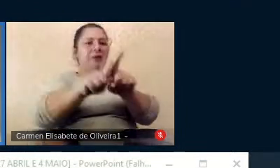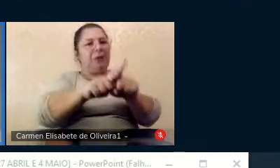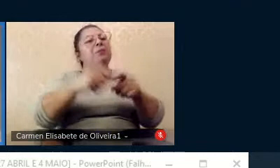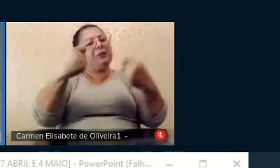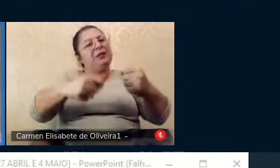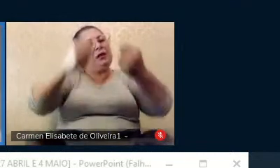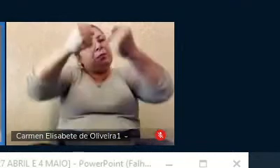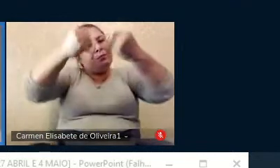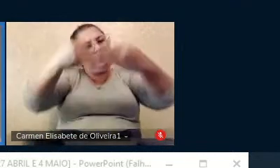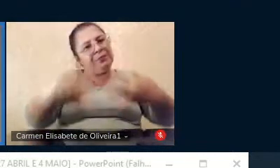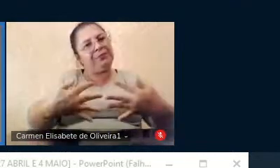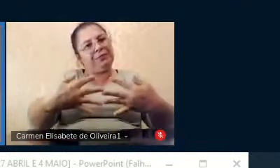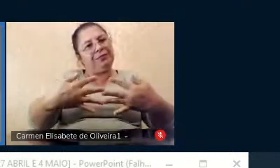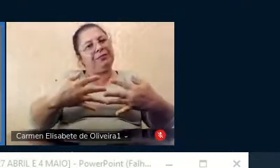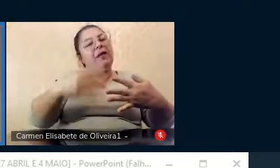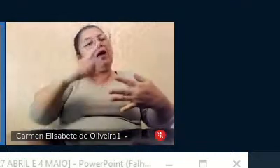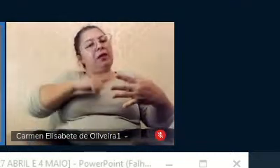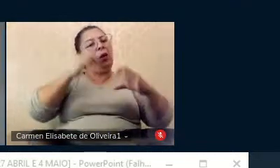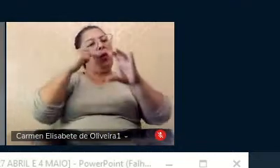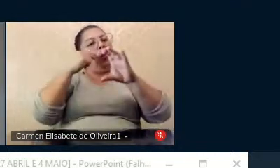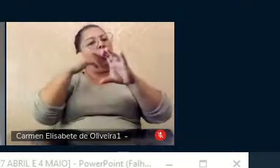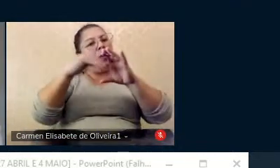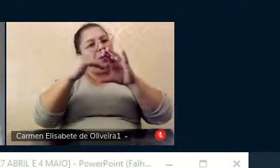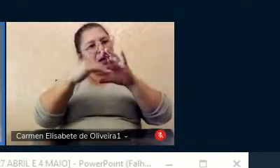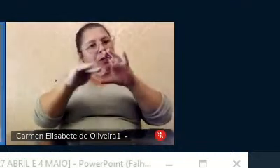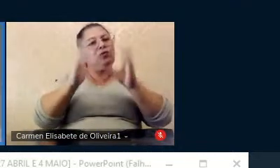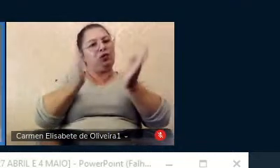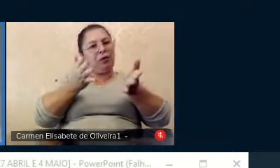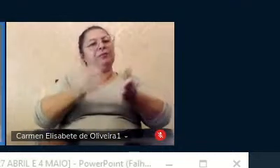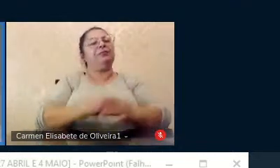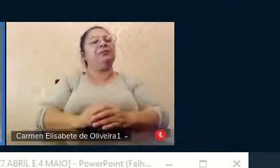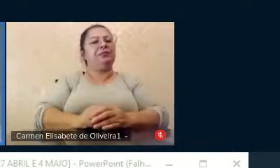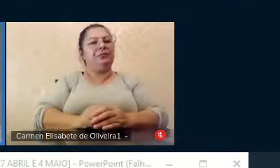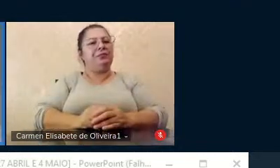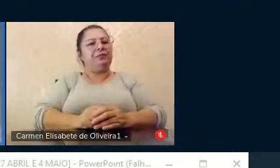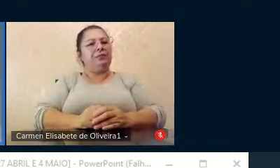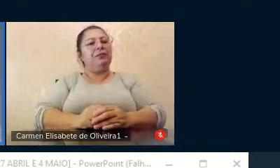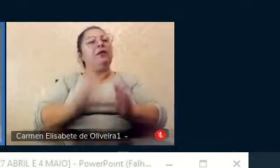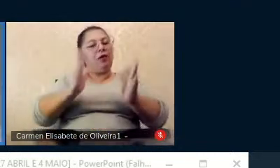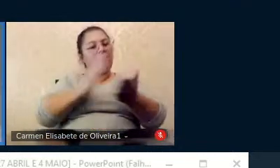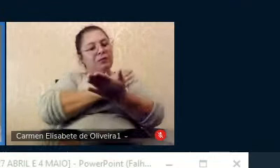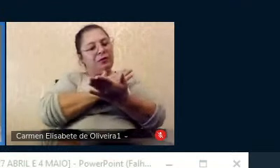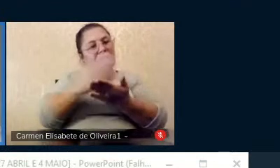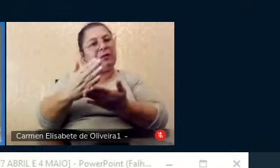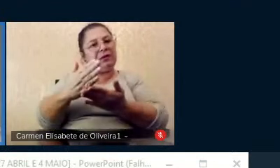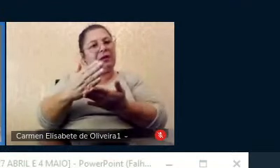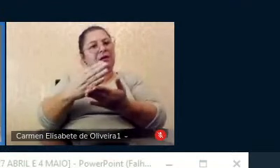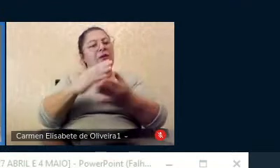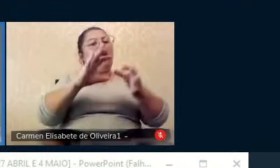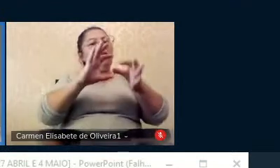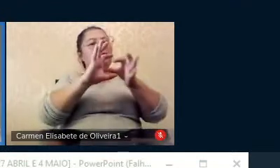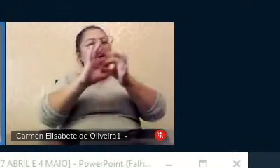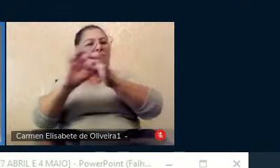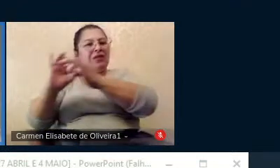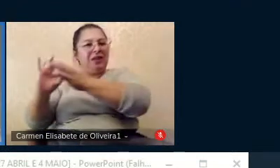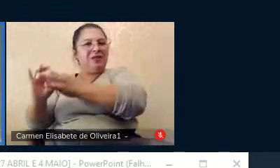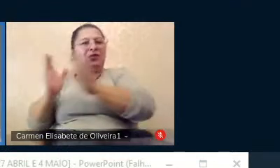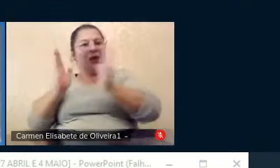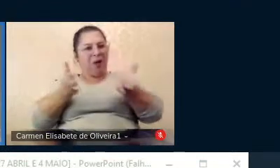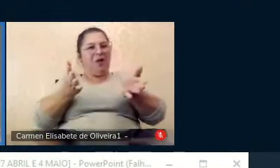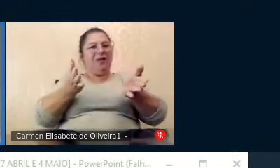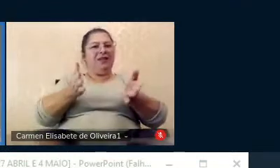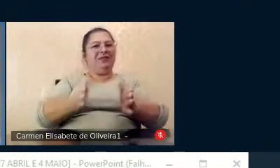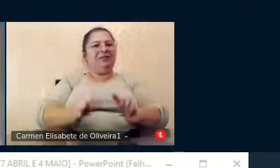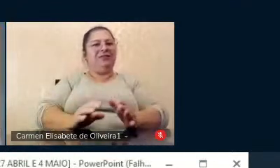desse e-mail que eu mandei ali, tá bom? Então, vamos lá, vamos iniciar contextualizando, né, sobre o que é